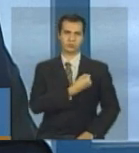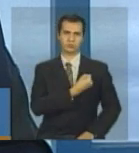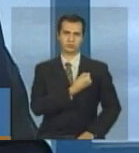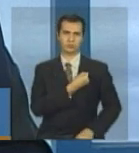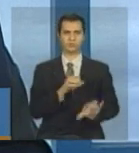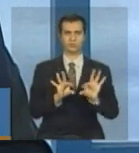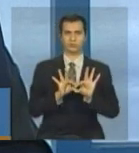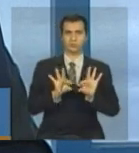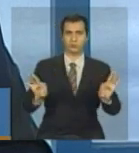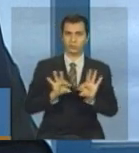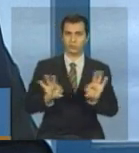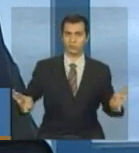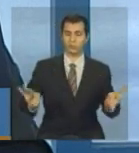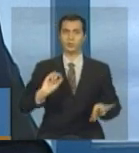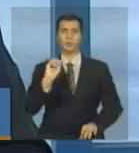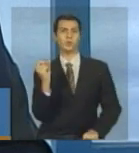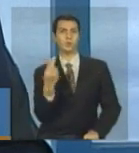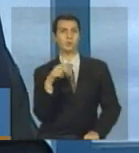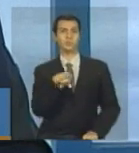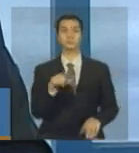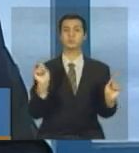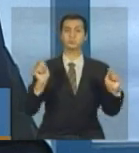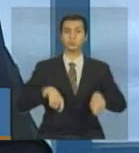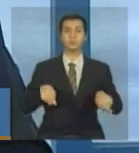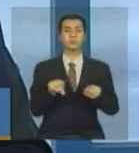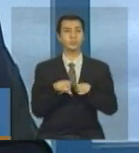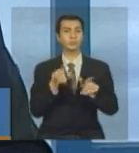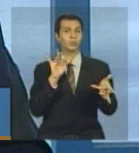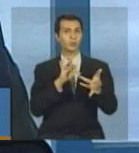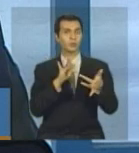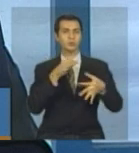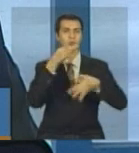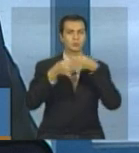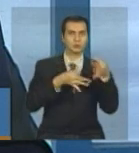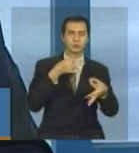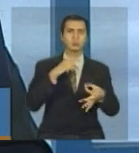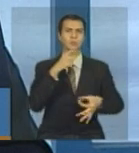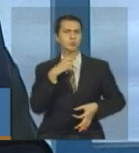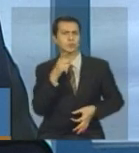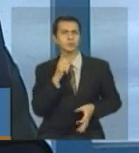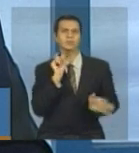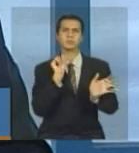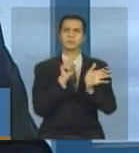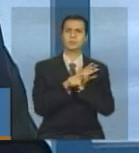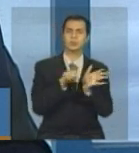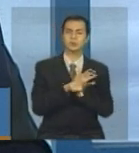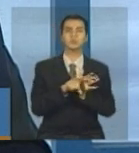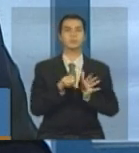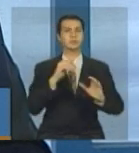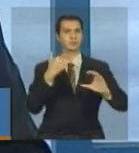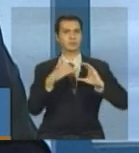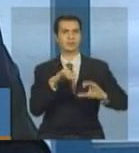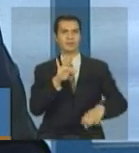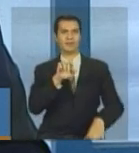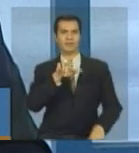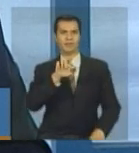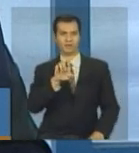61-3799-5863, 5864, 5867 ou 5868 e pelo e-mail